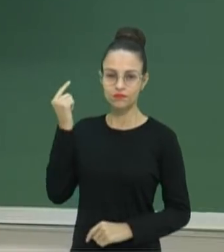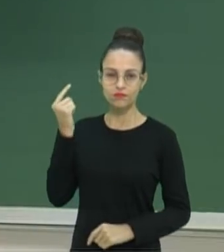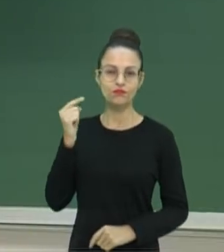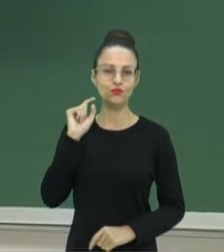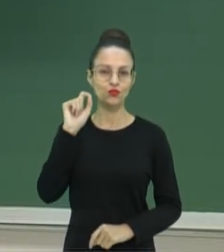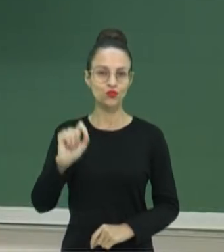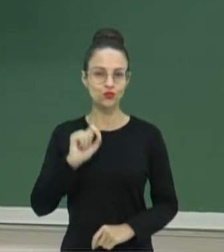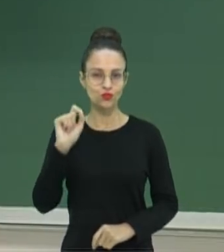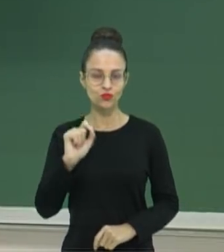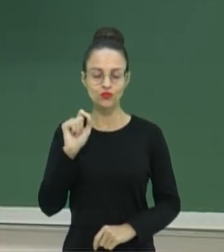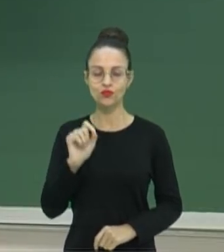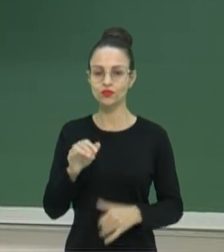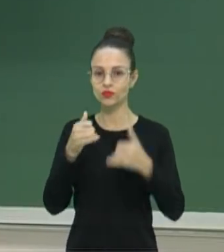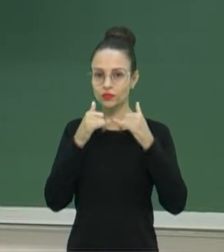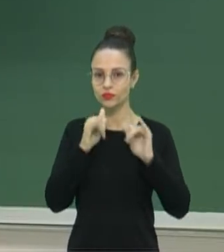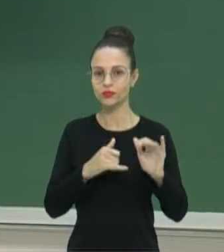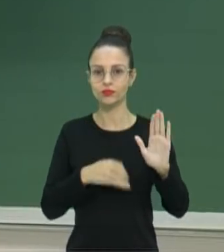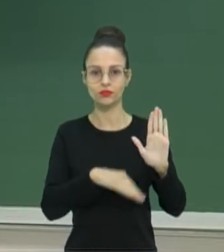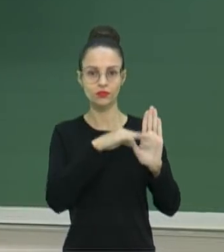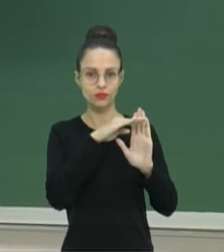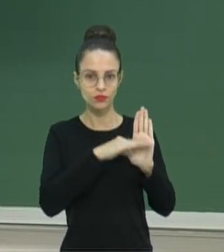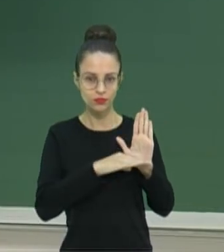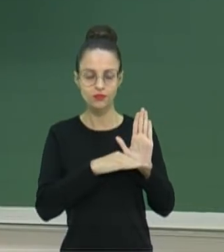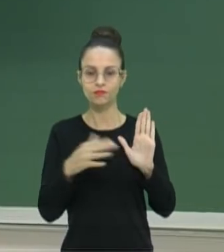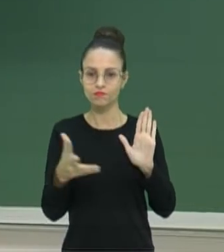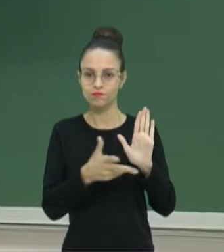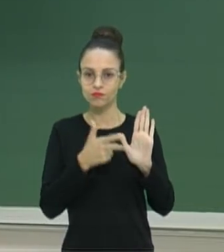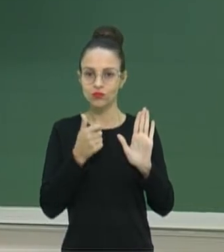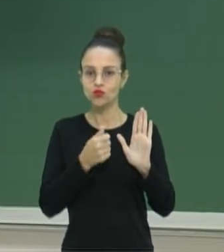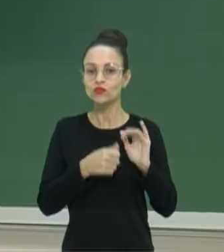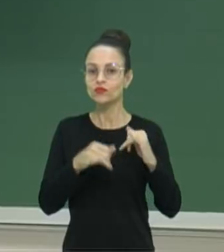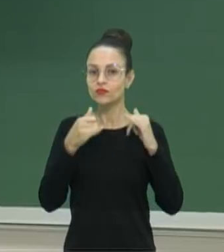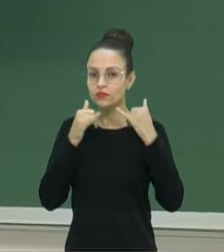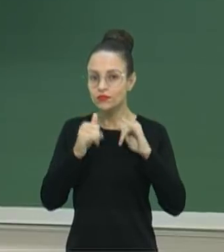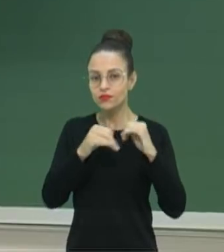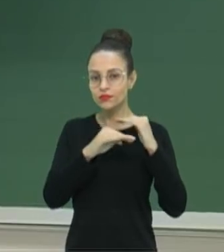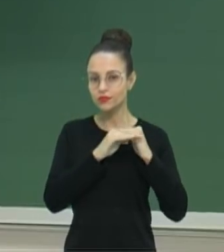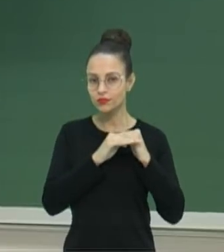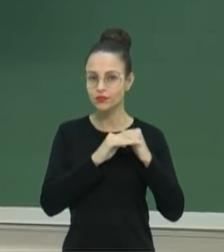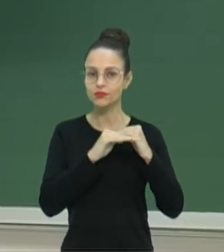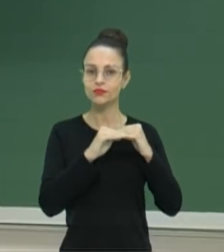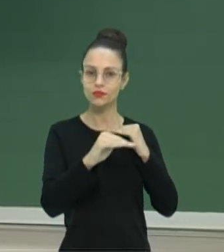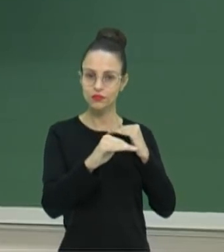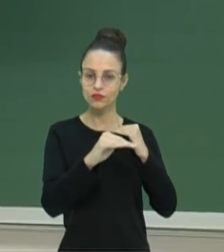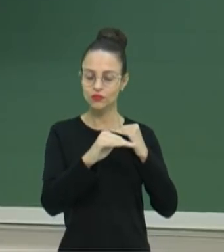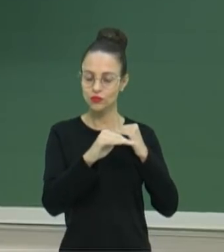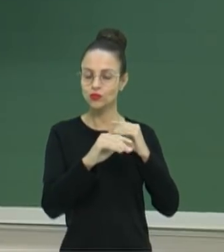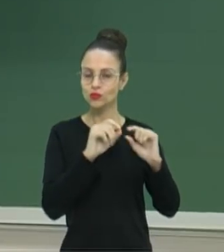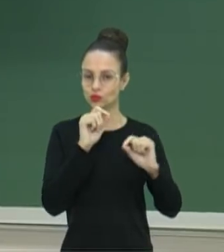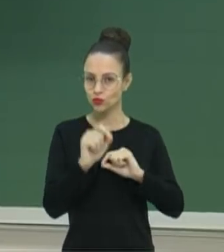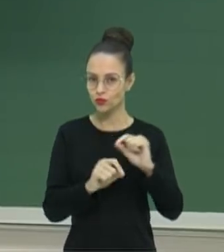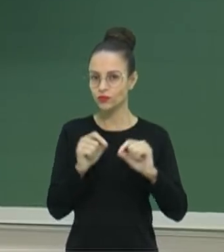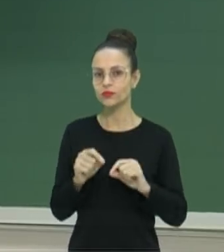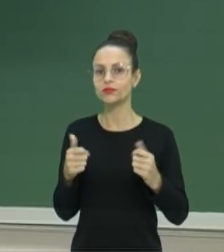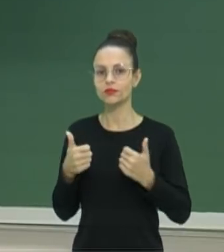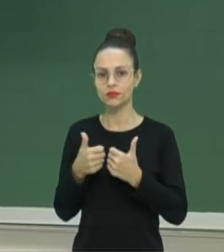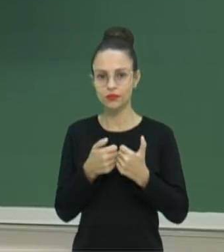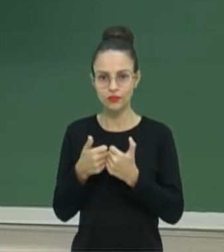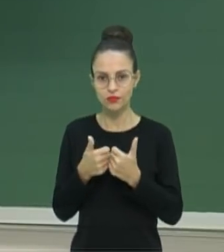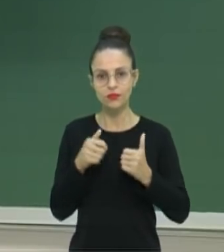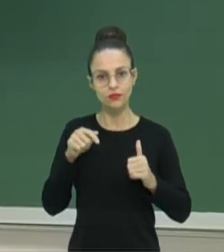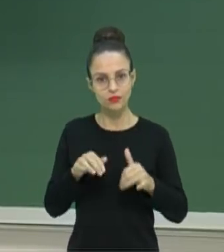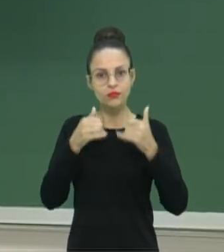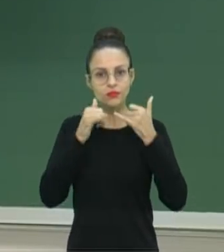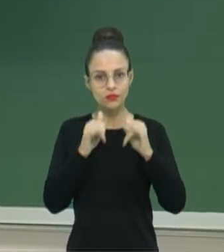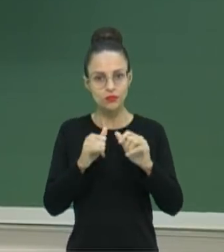que a energia ela tem uma propriedade magnífica que ela se conserva, né? Entre grandezas físicas que a gente tem na física, a energia